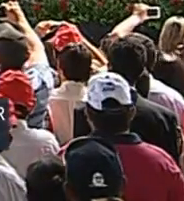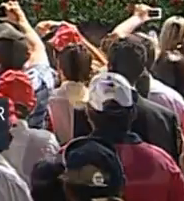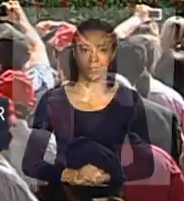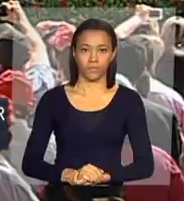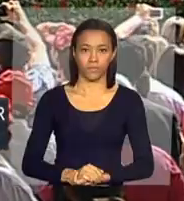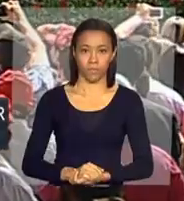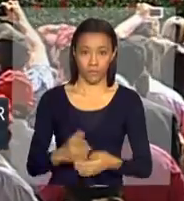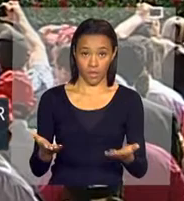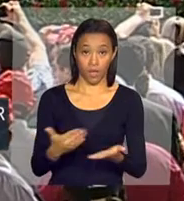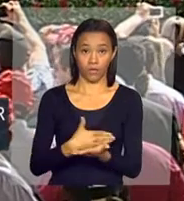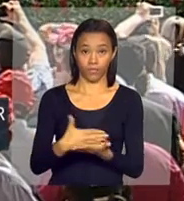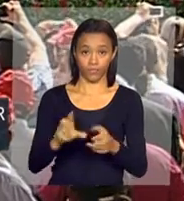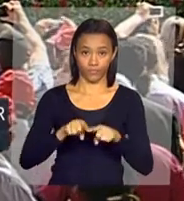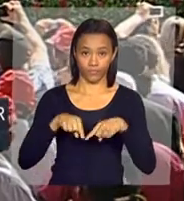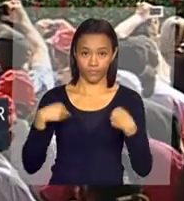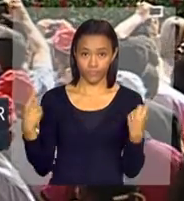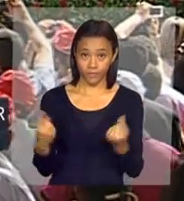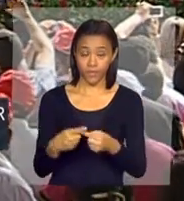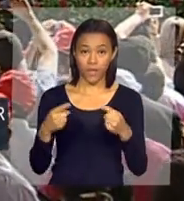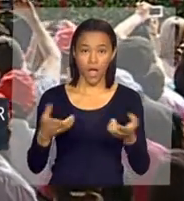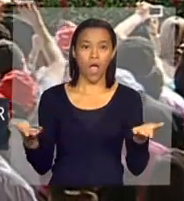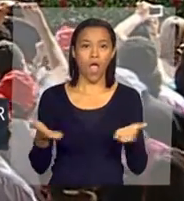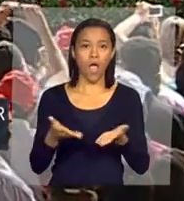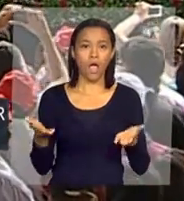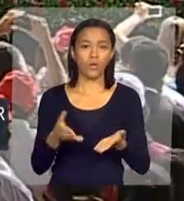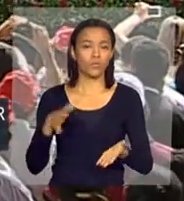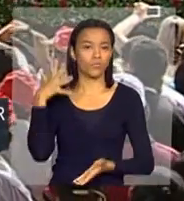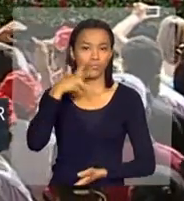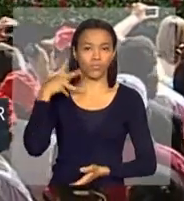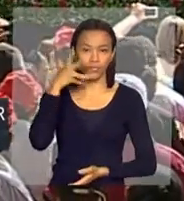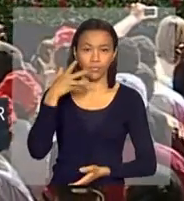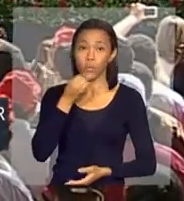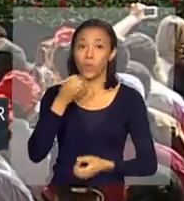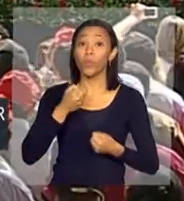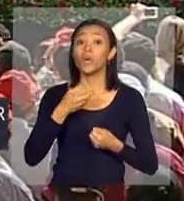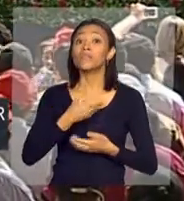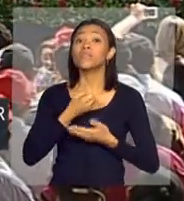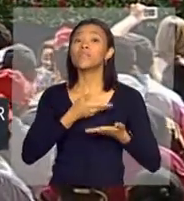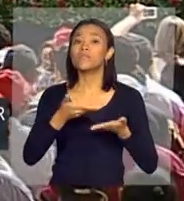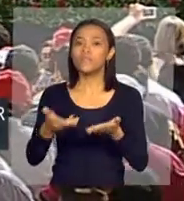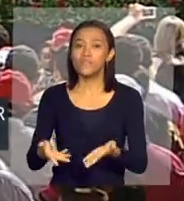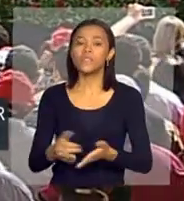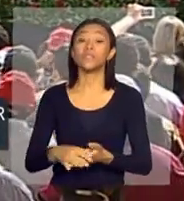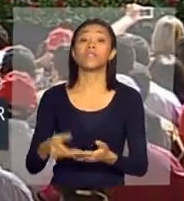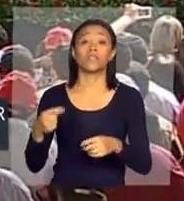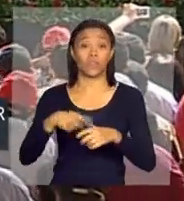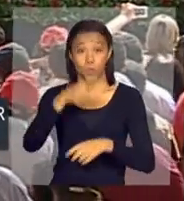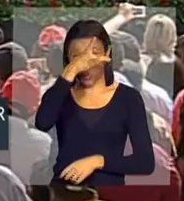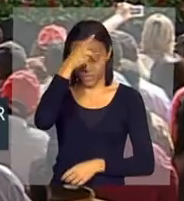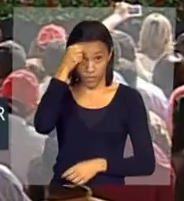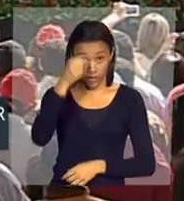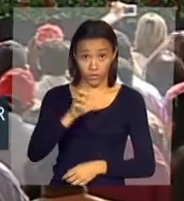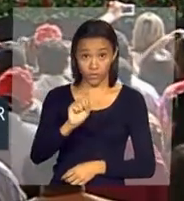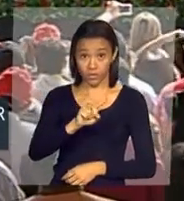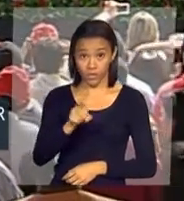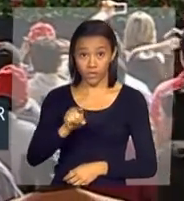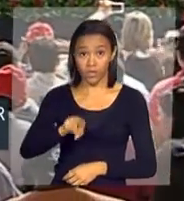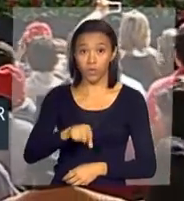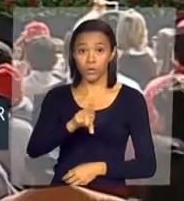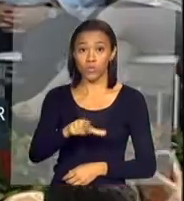Dando início a esta cerimônia, ouviremos as palavras de boas-vindas do prefeito de São Julião, senhor Zé